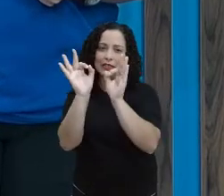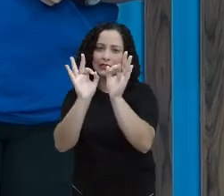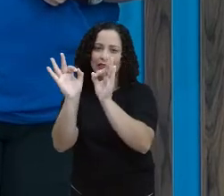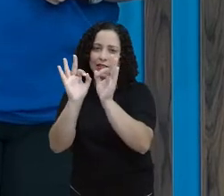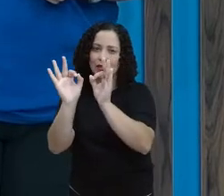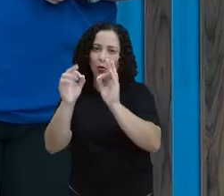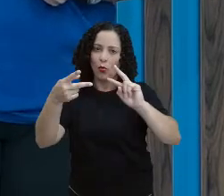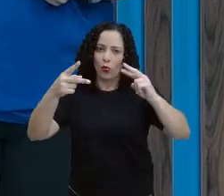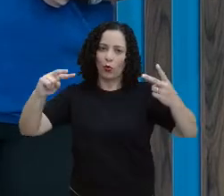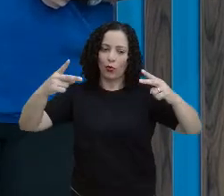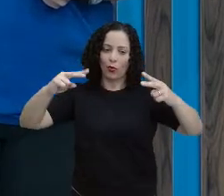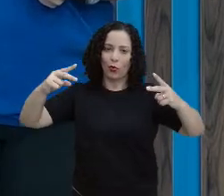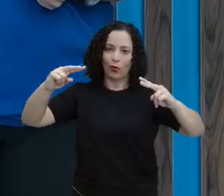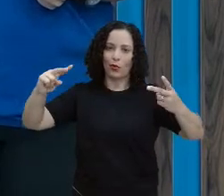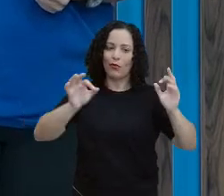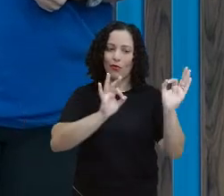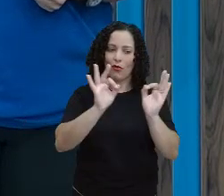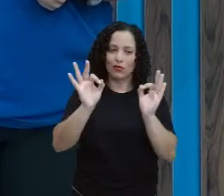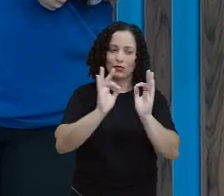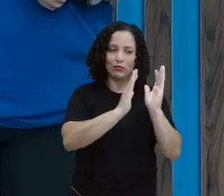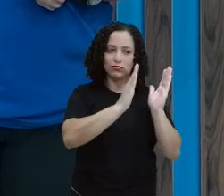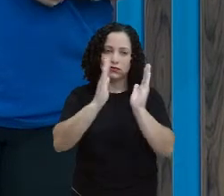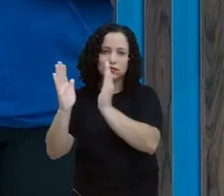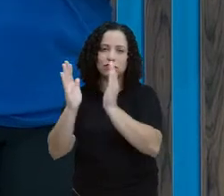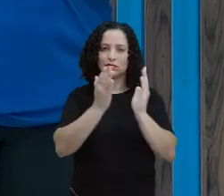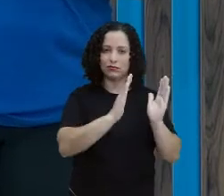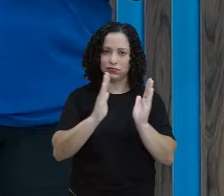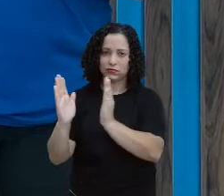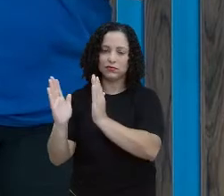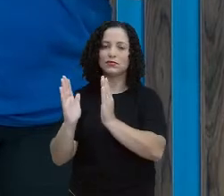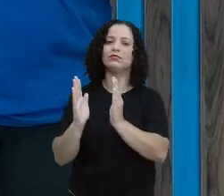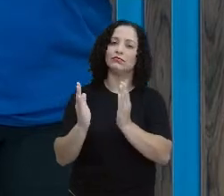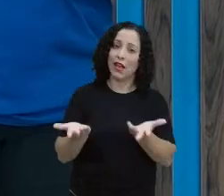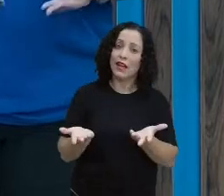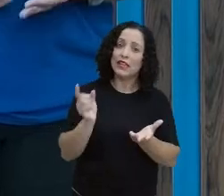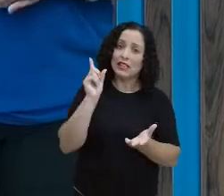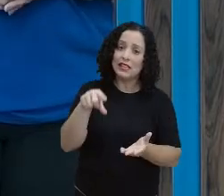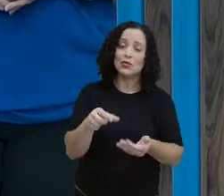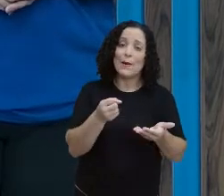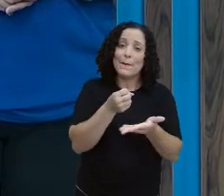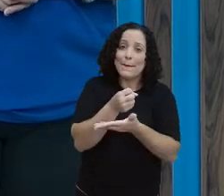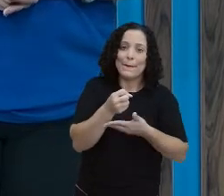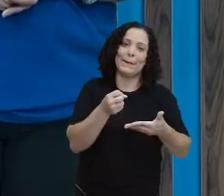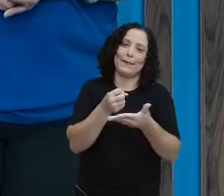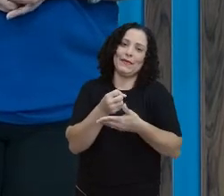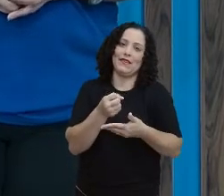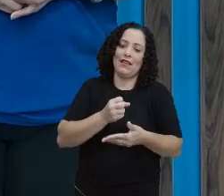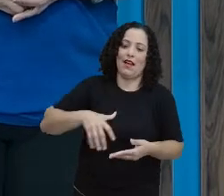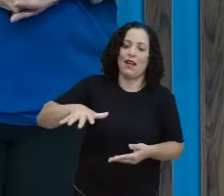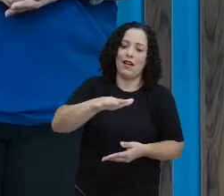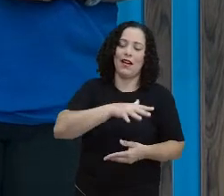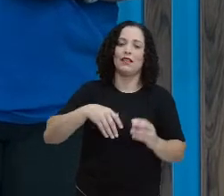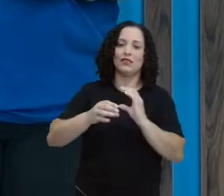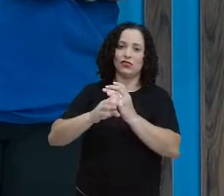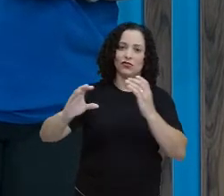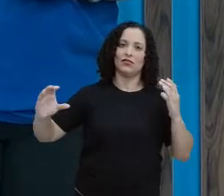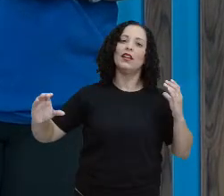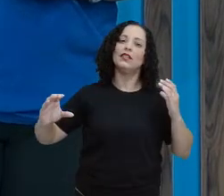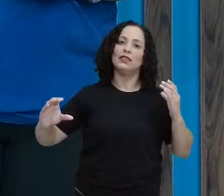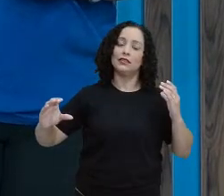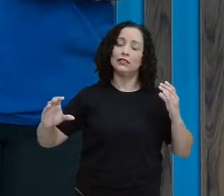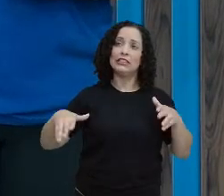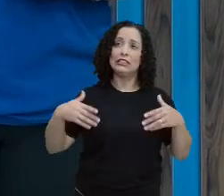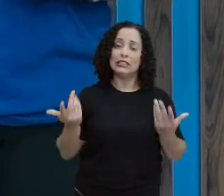gênica, tá? Então, essa parte da recombinação gênica, ela é a base da engenharia genética, porque